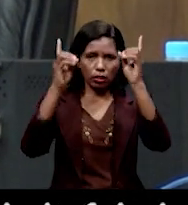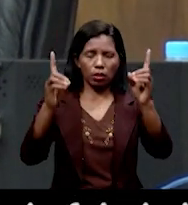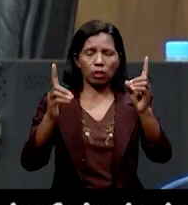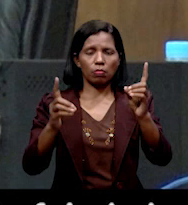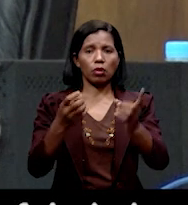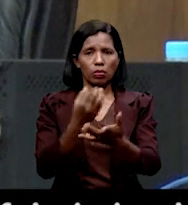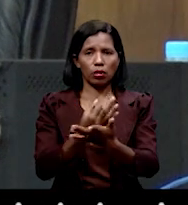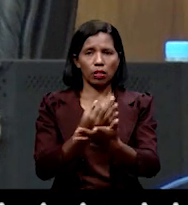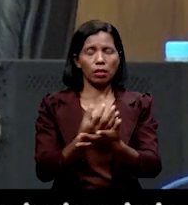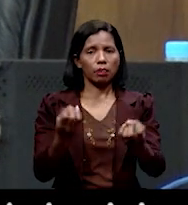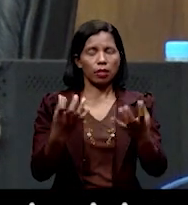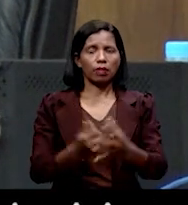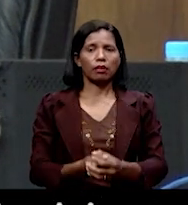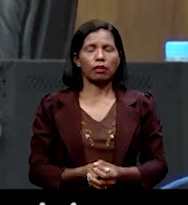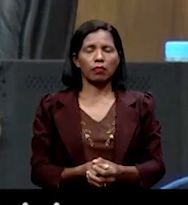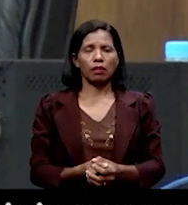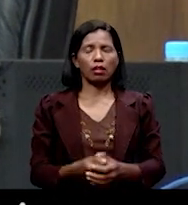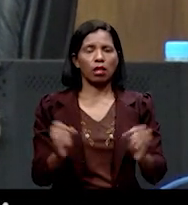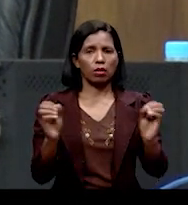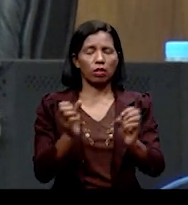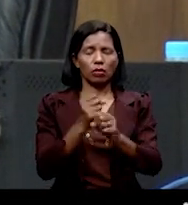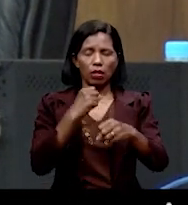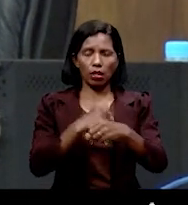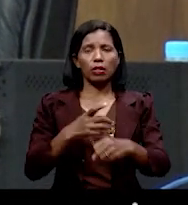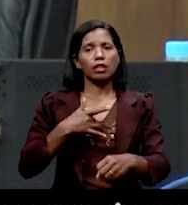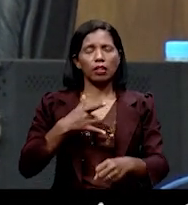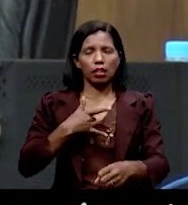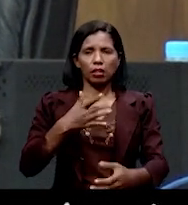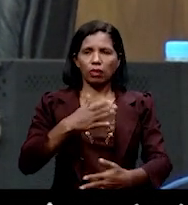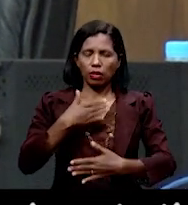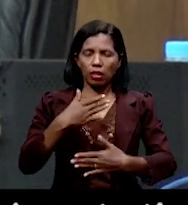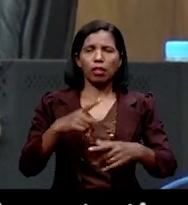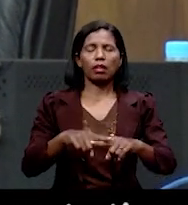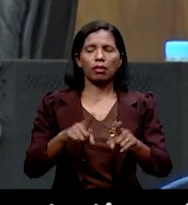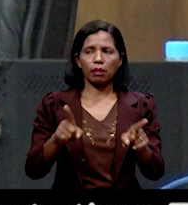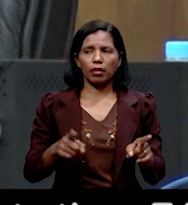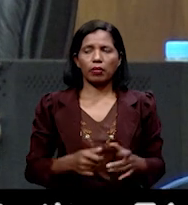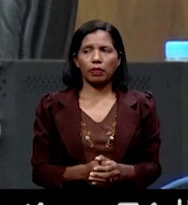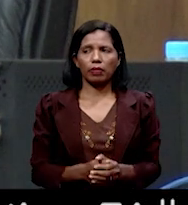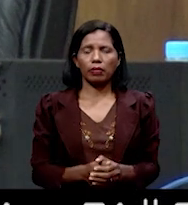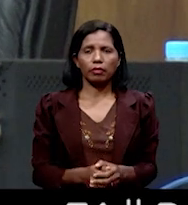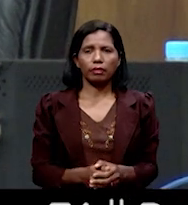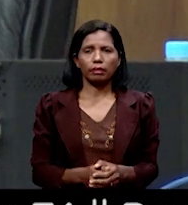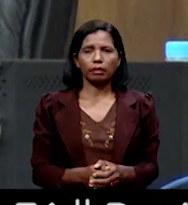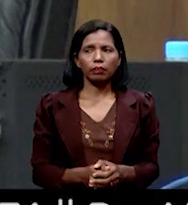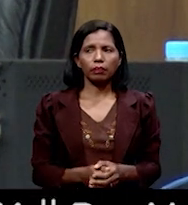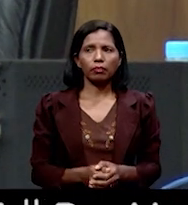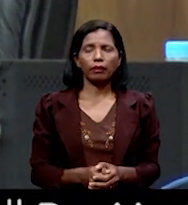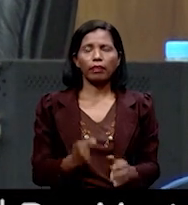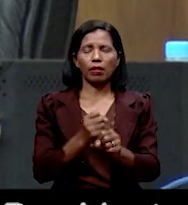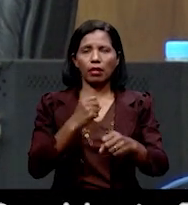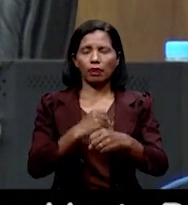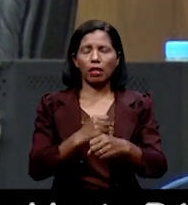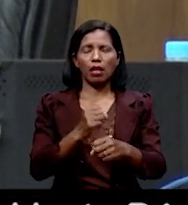idene lao satu halo ita senti contente mai be atu sai atu halo ita